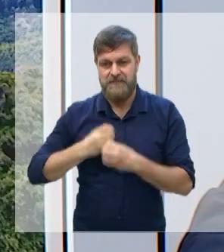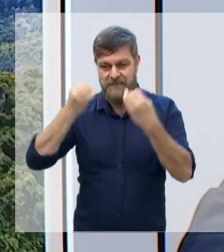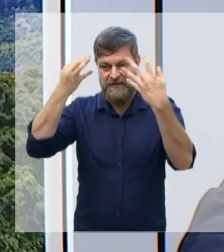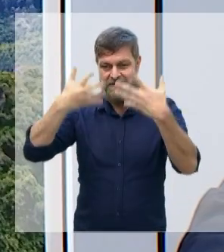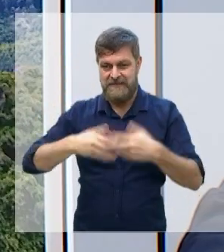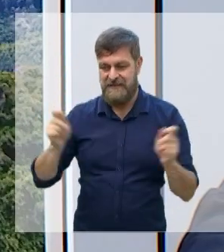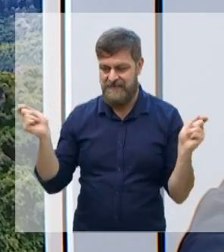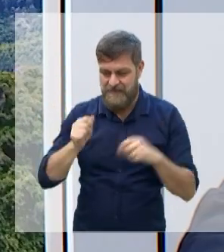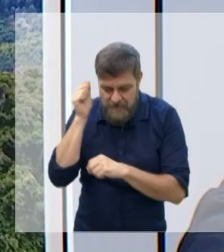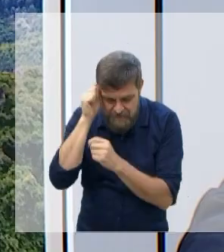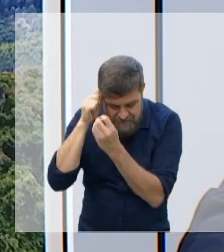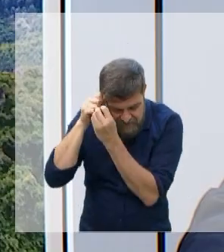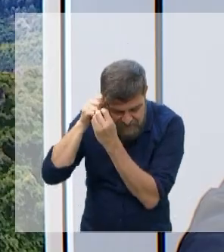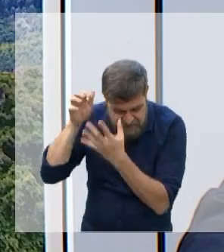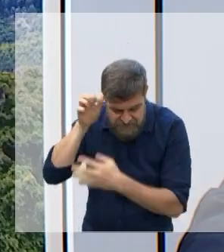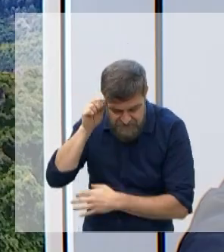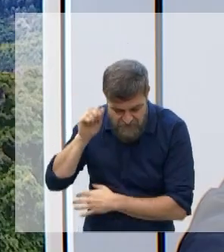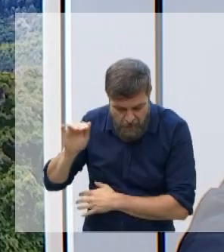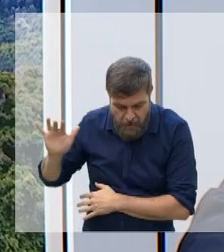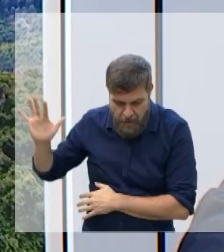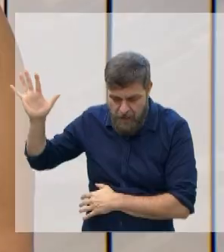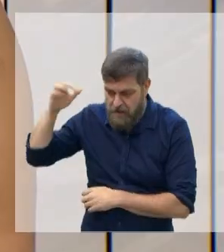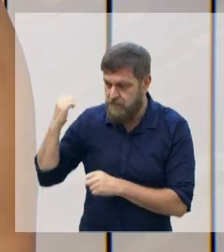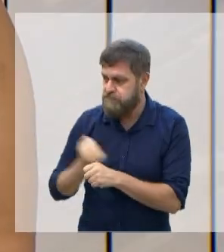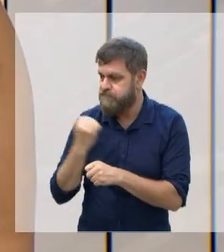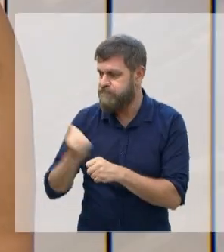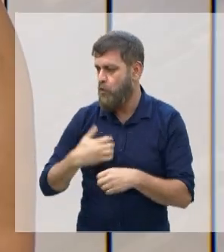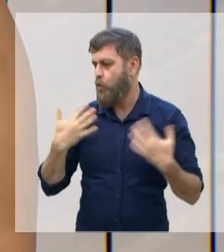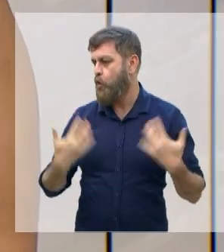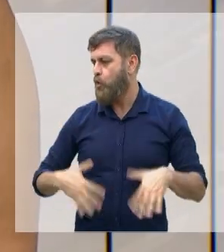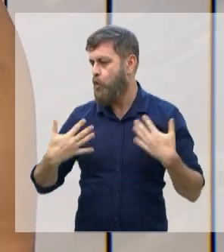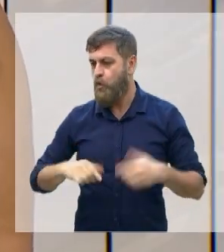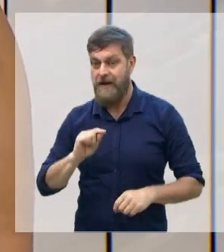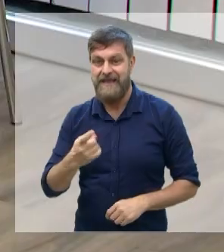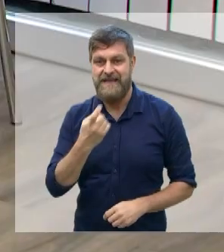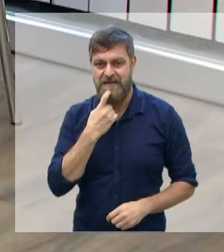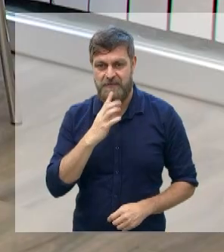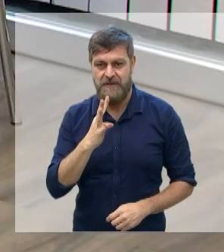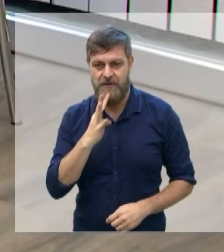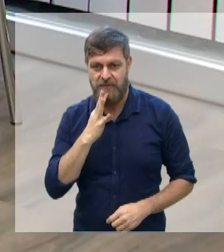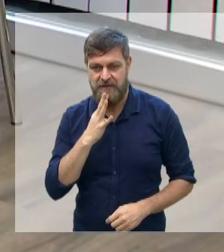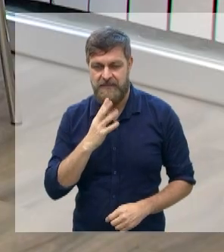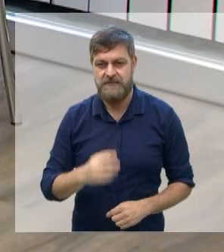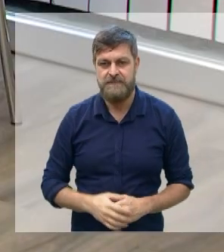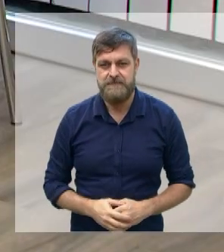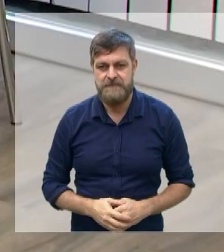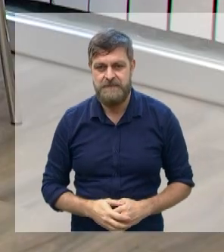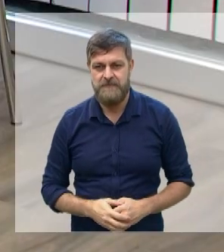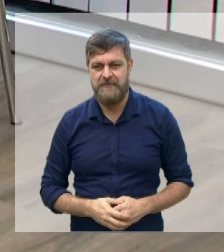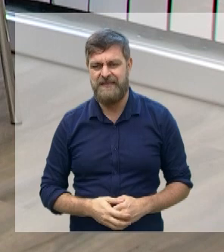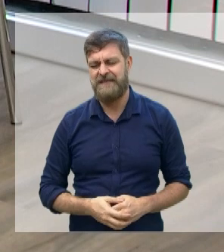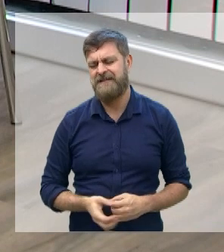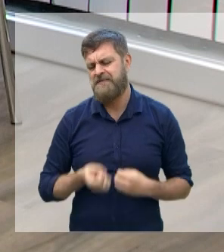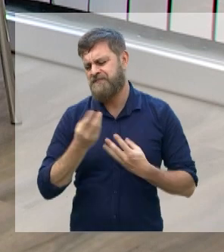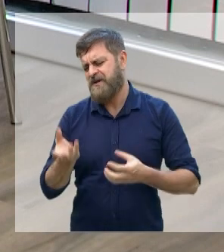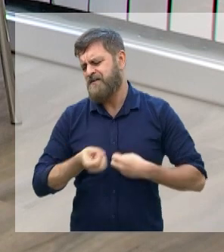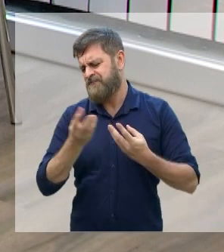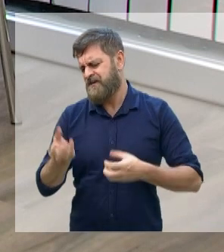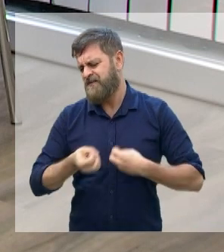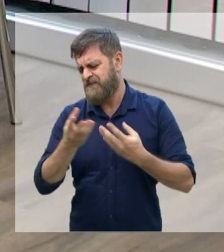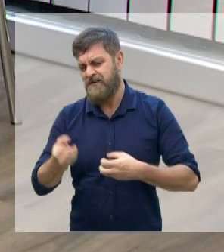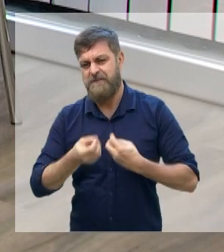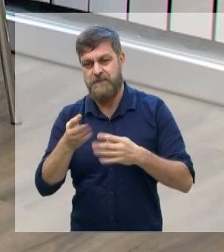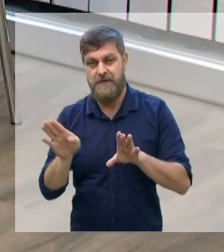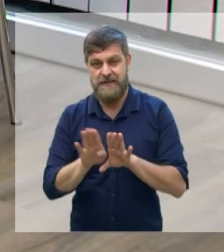consegue dar uma olhada nessa obra com essa cidade e zagat dá pra imaginar que fala tanta coisa inclusive